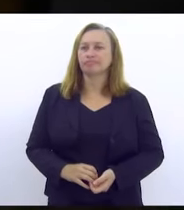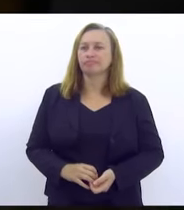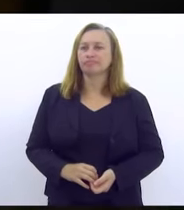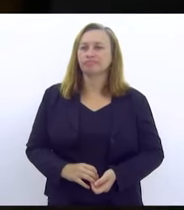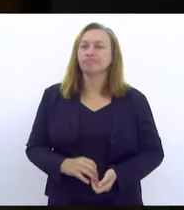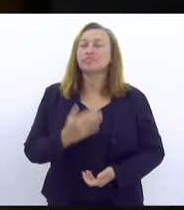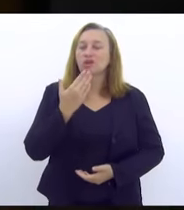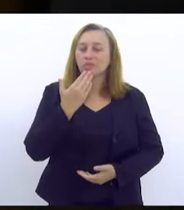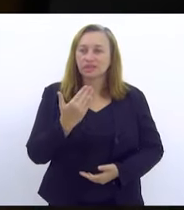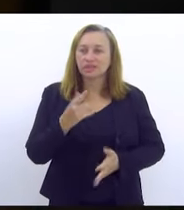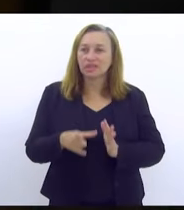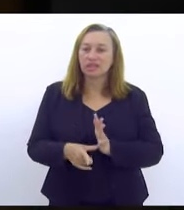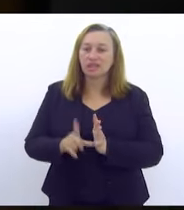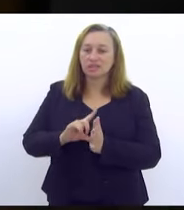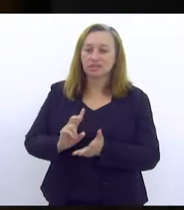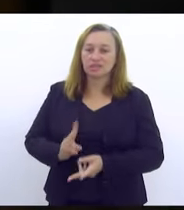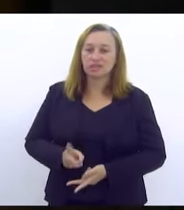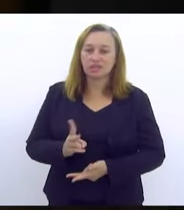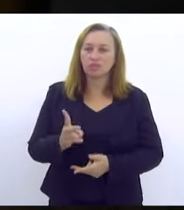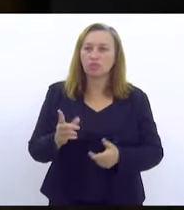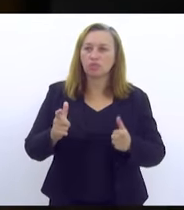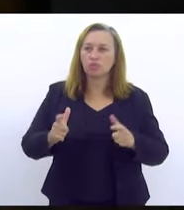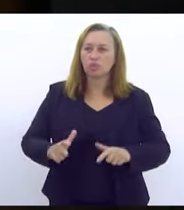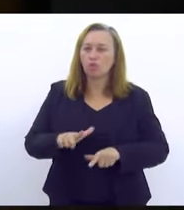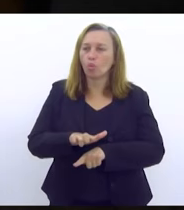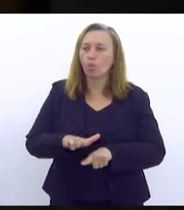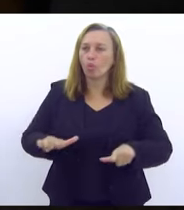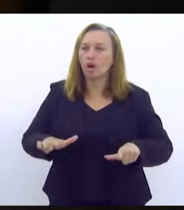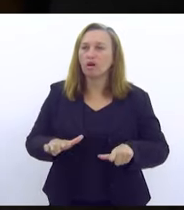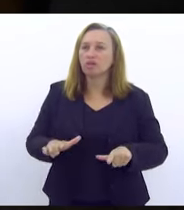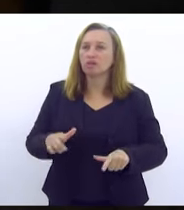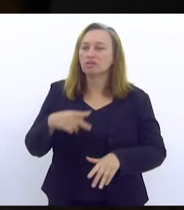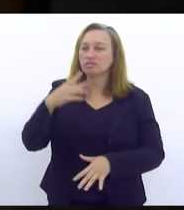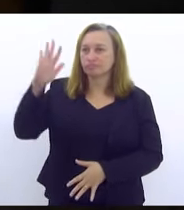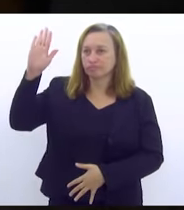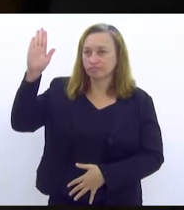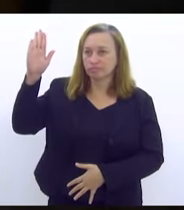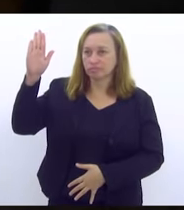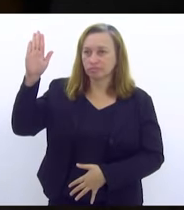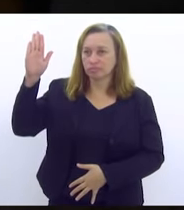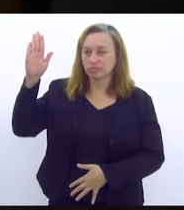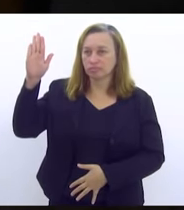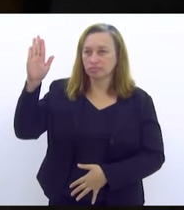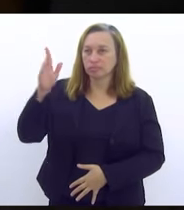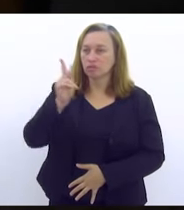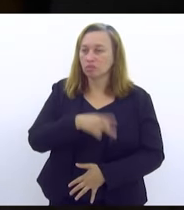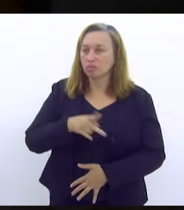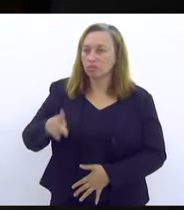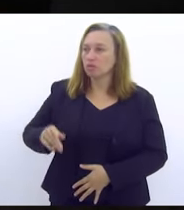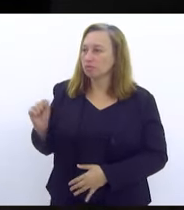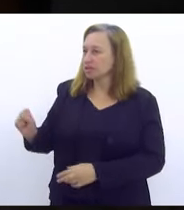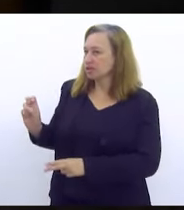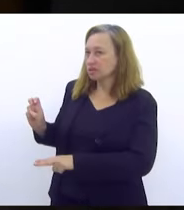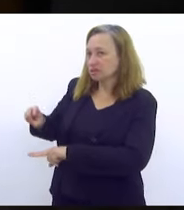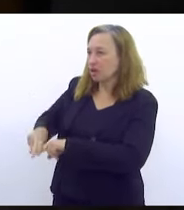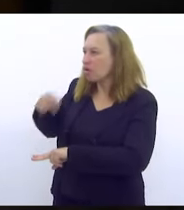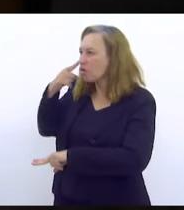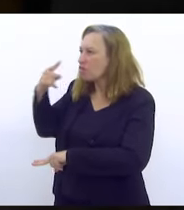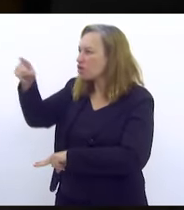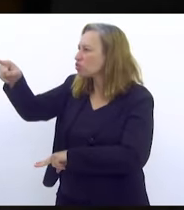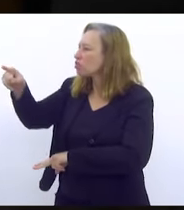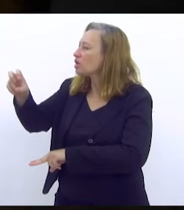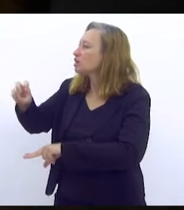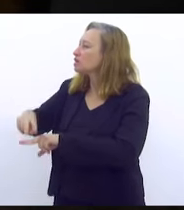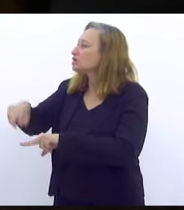Eu pediria, antes de seguir, onde tem um lugar vazio, que você levantasse a mão para que uma educadora pudesse sentar. Daqui eu vejo uma poltrona